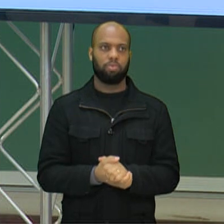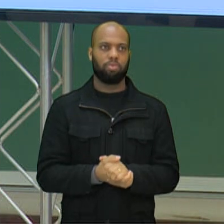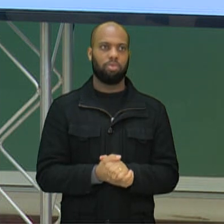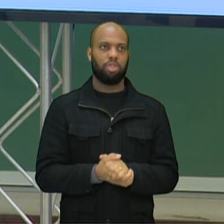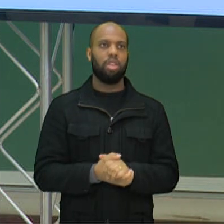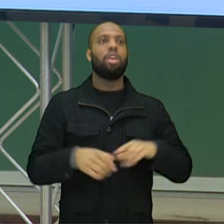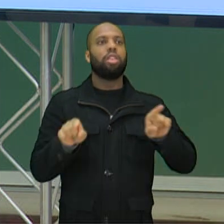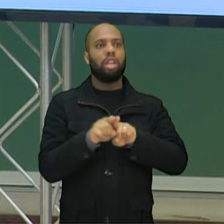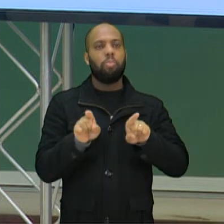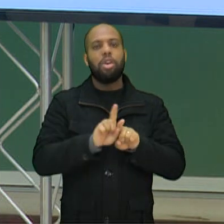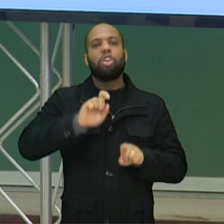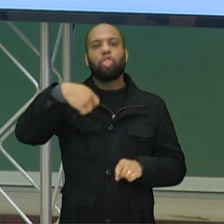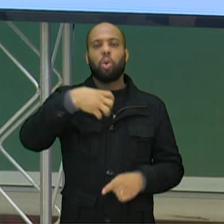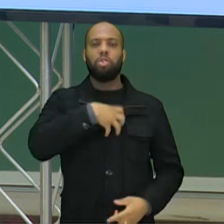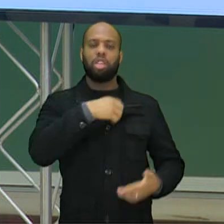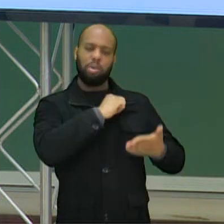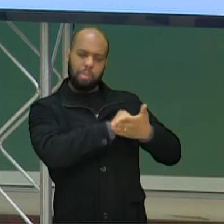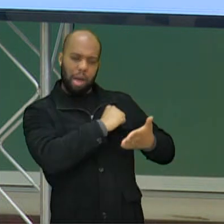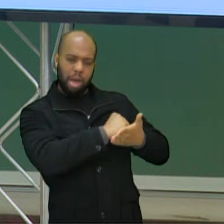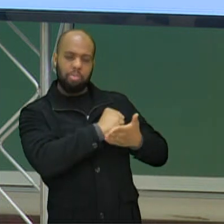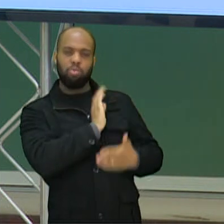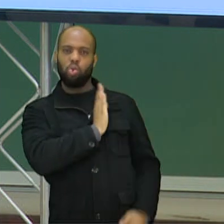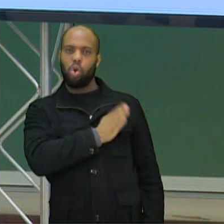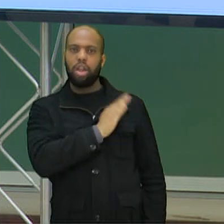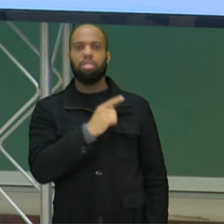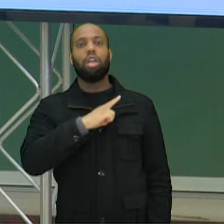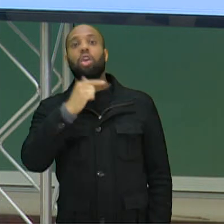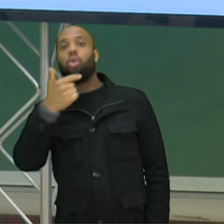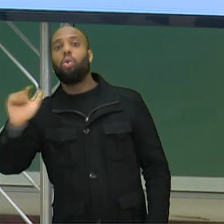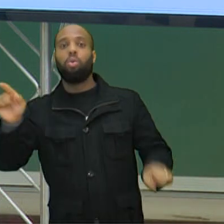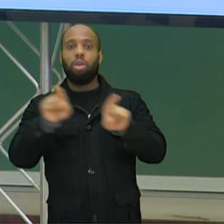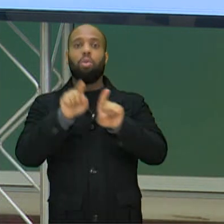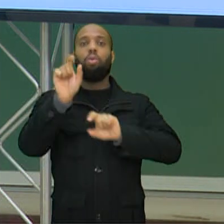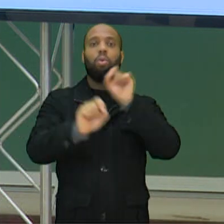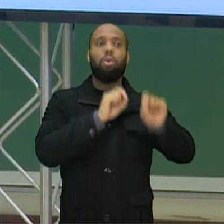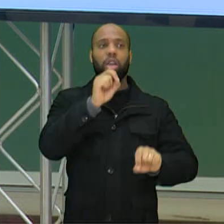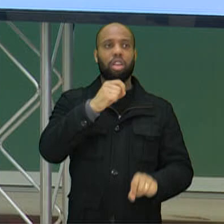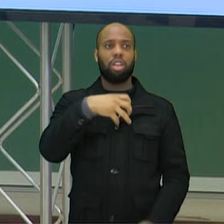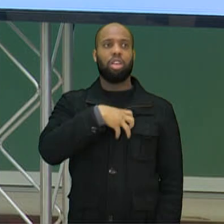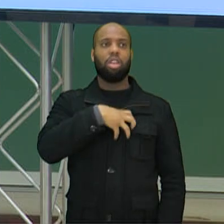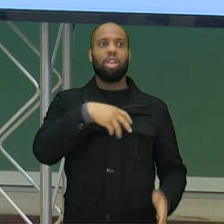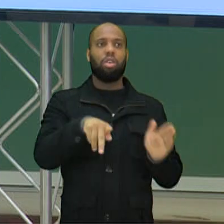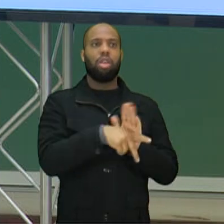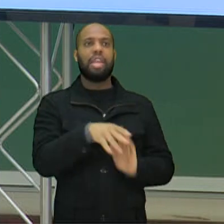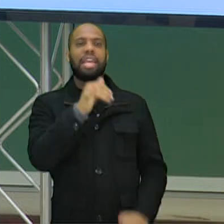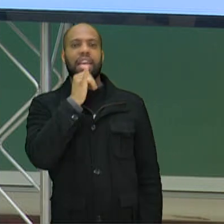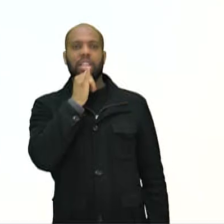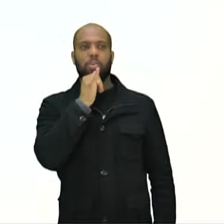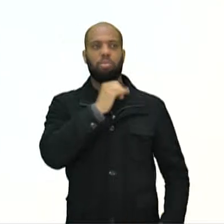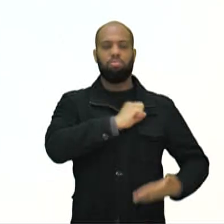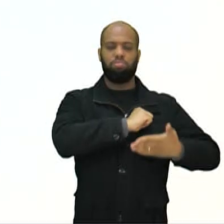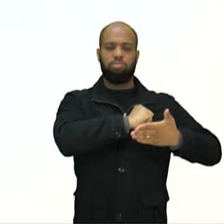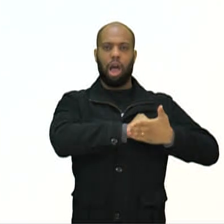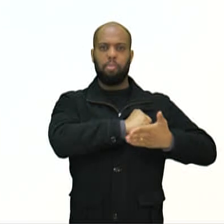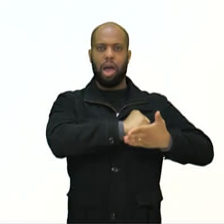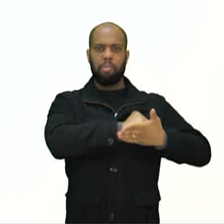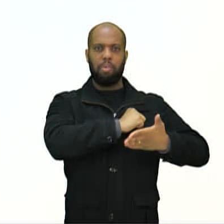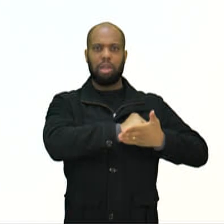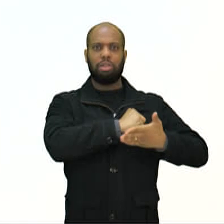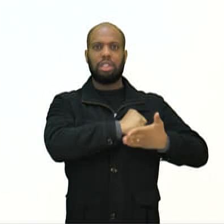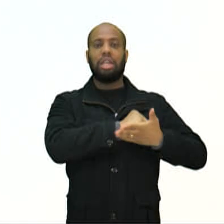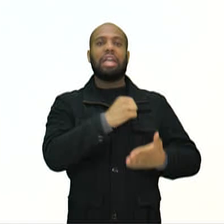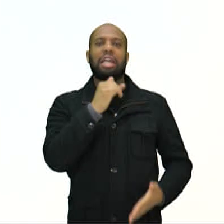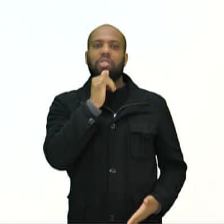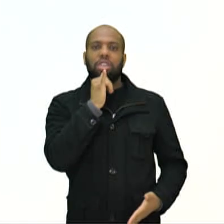E ainda falando da frequência cardíaca, nós temos um outro elemento que é a taquicardia. Ou seja, quando eu